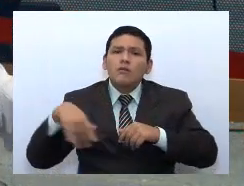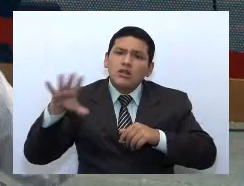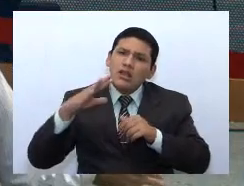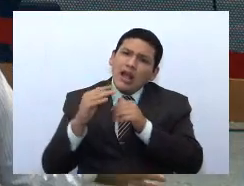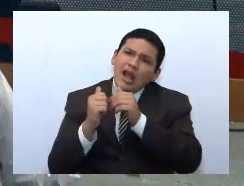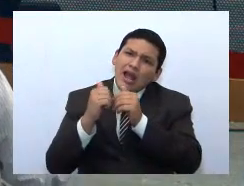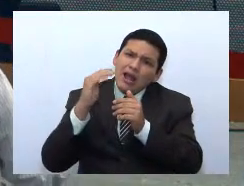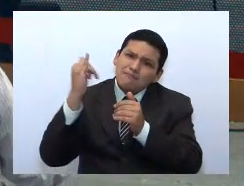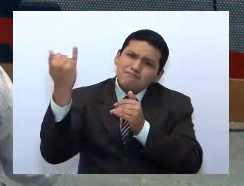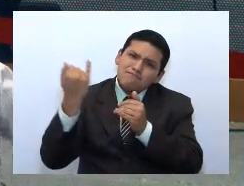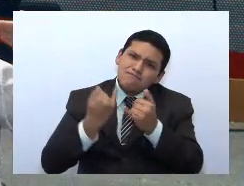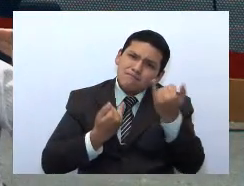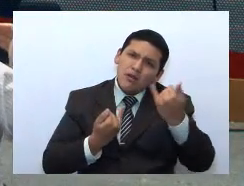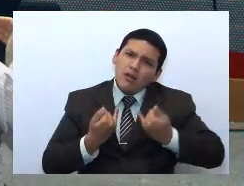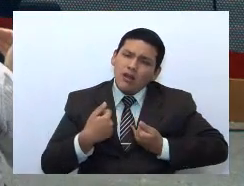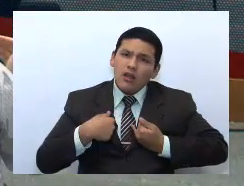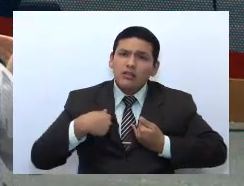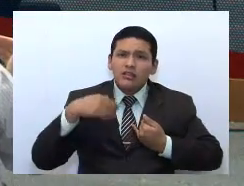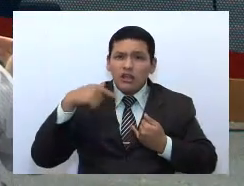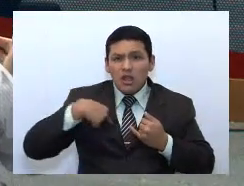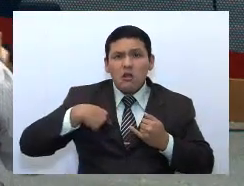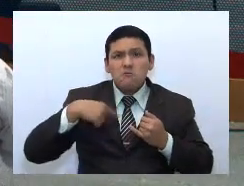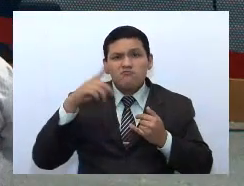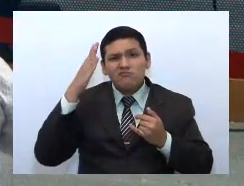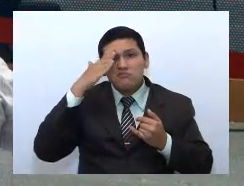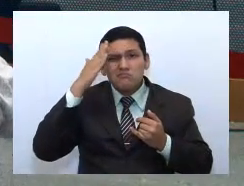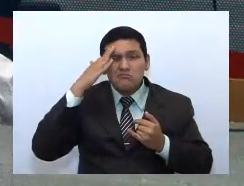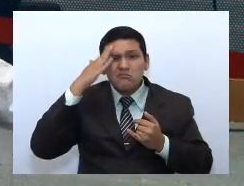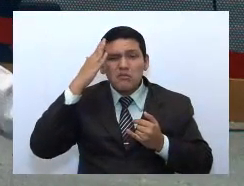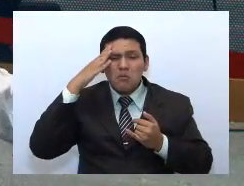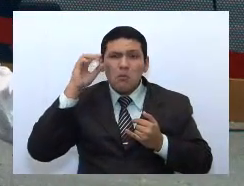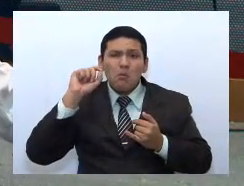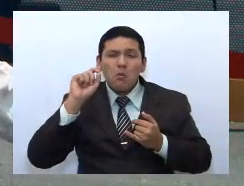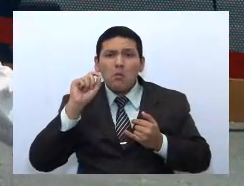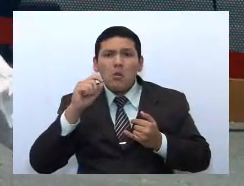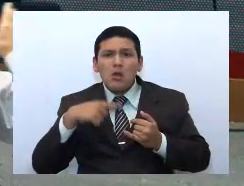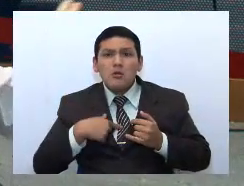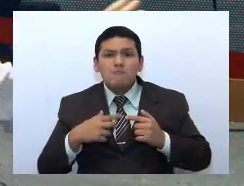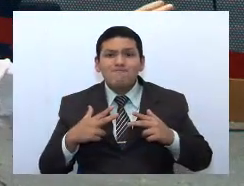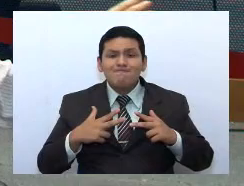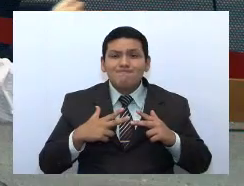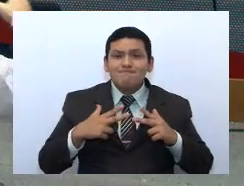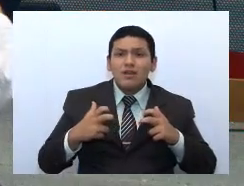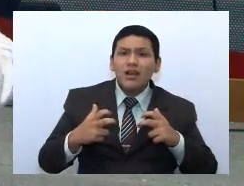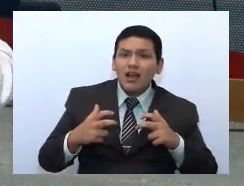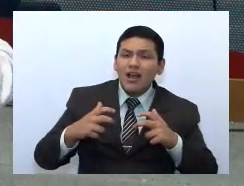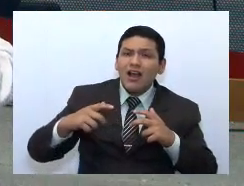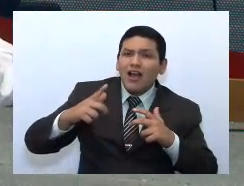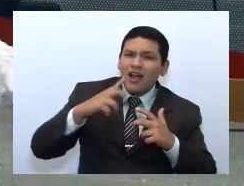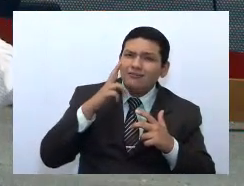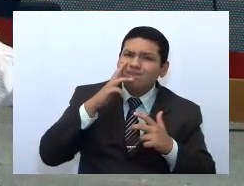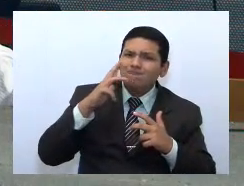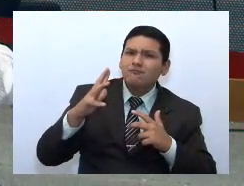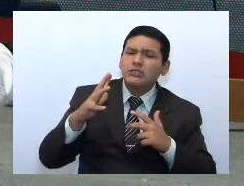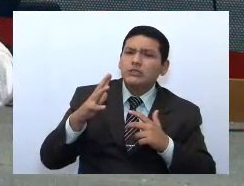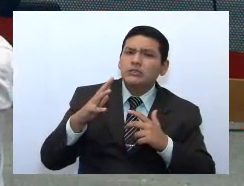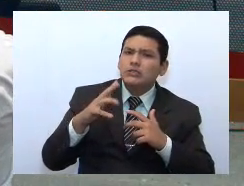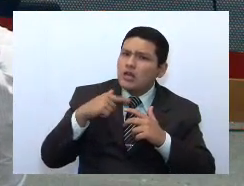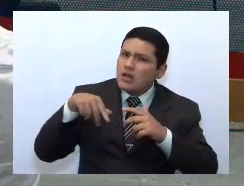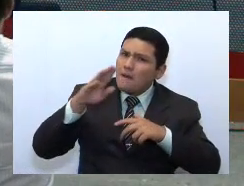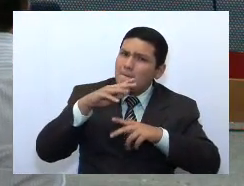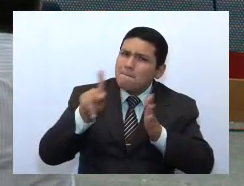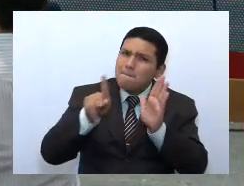numerárias que nós temos. Nós queremos saber qual é a expectativa, porque nós já ficamos no prejuízo em relação, entendeu, ao projeto que deveria ter